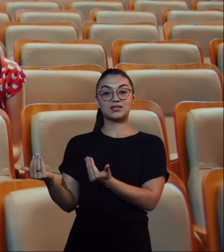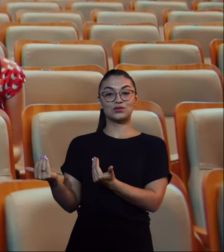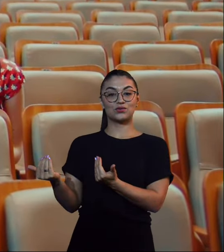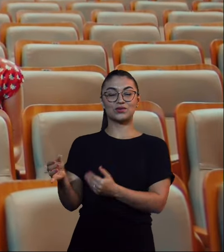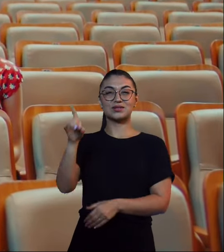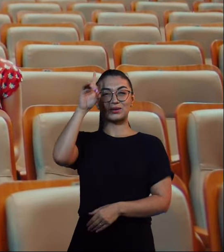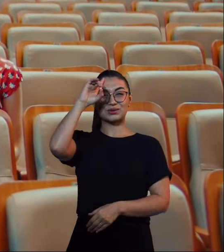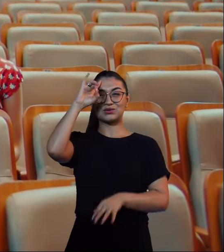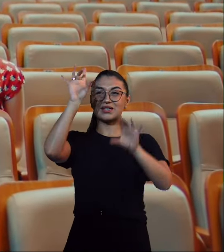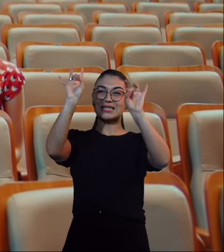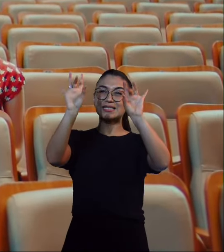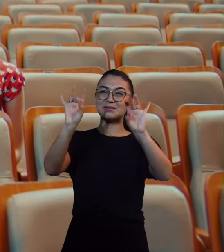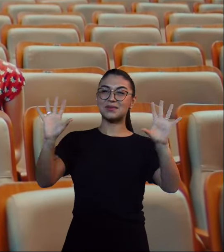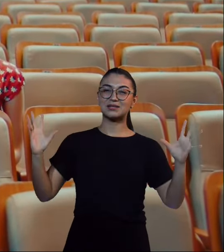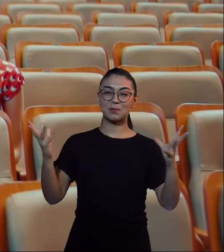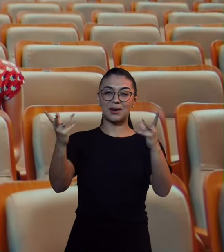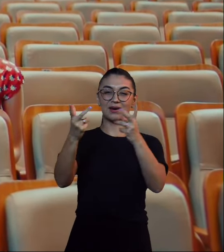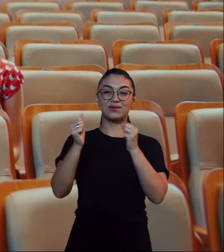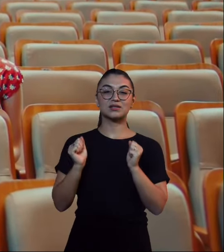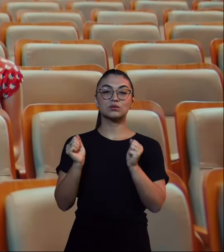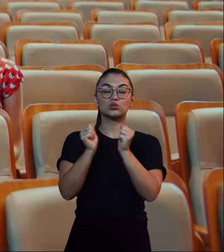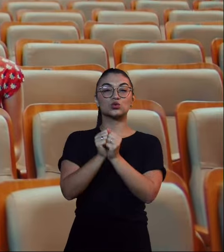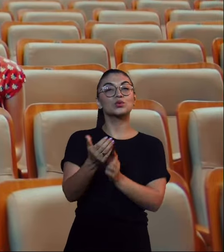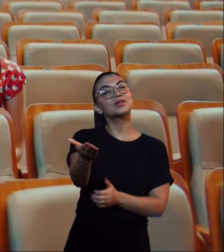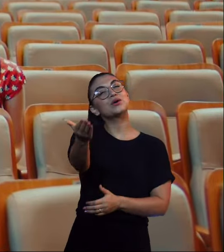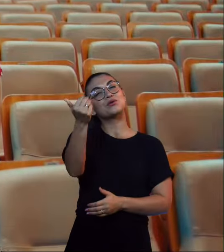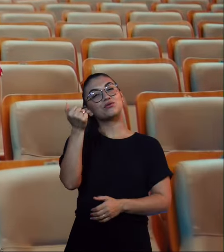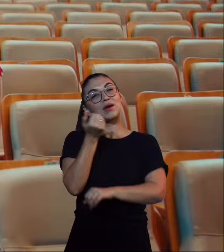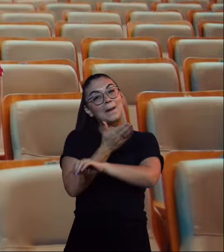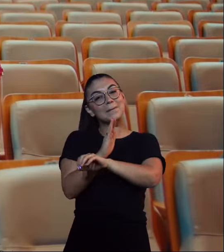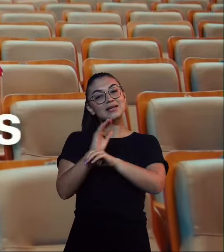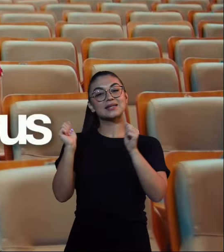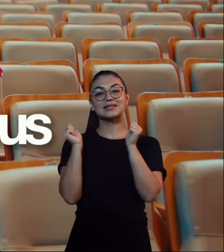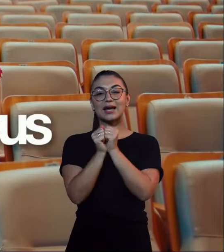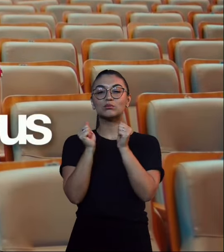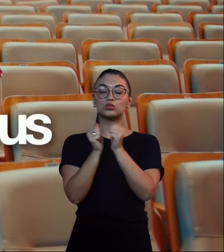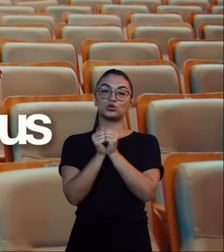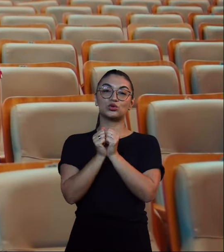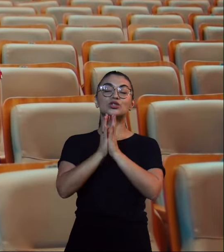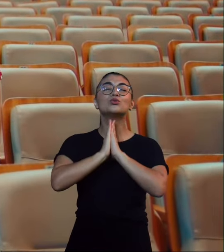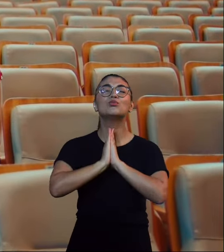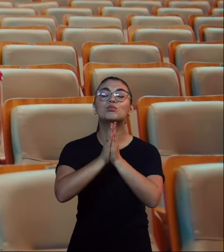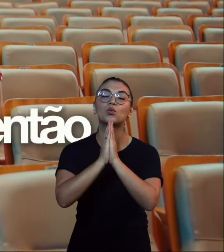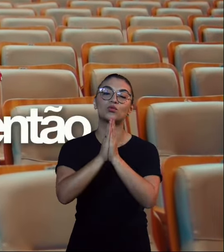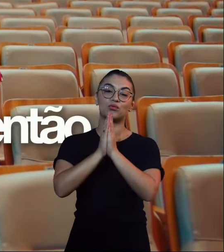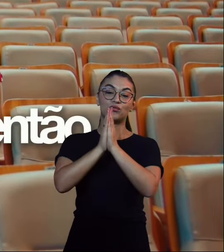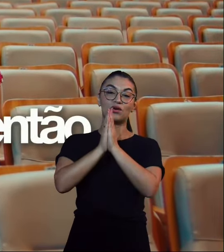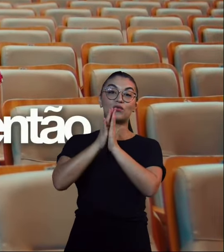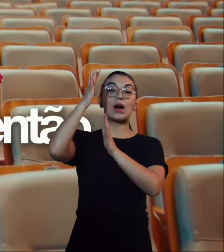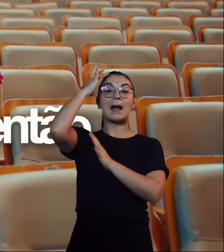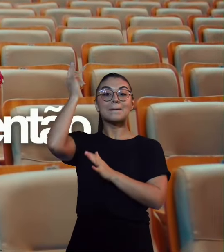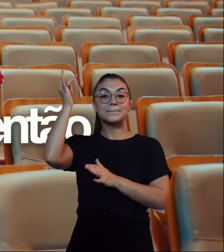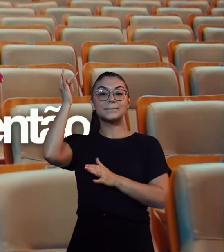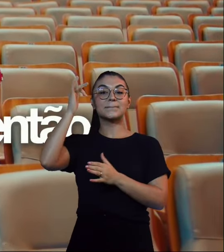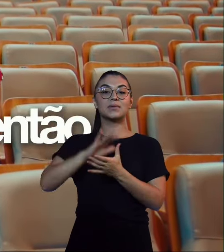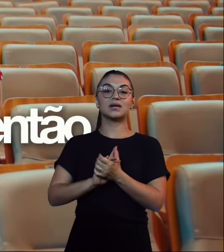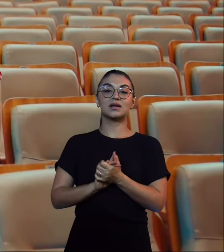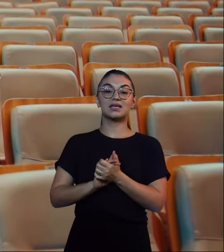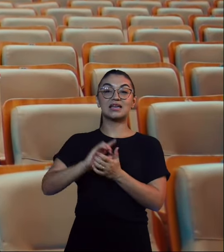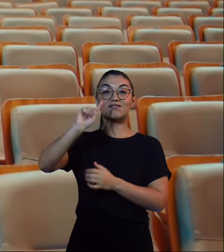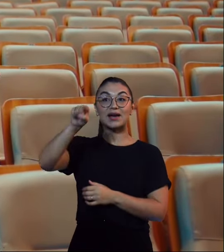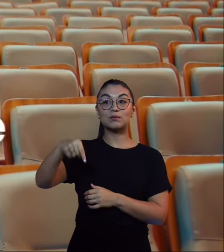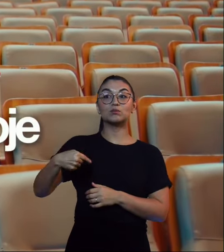melhores dias do nosso ano. Então venha, faça parte. E pelo amor de Deus, amanhã muda o lote.